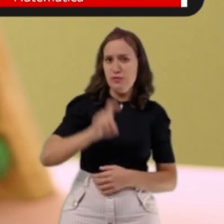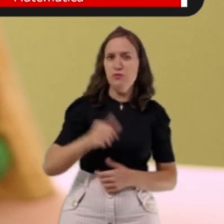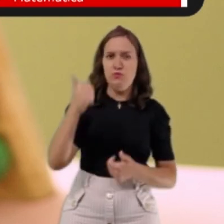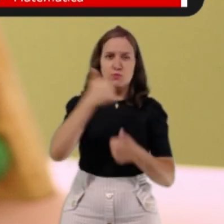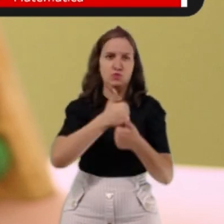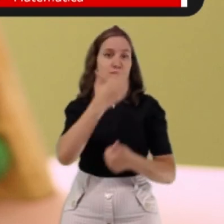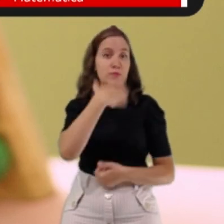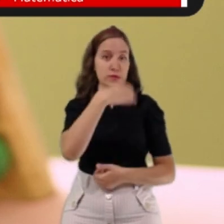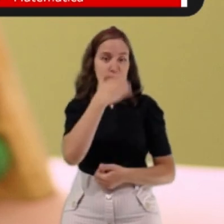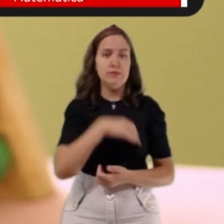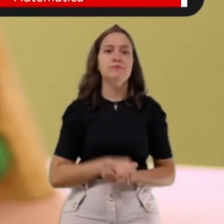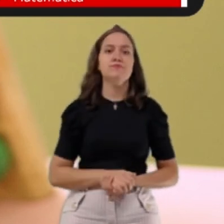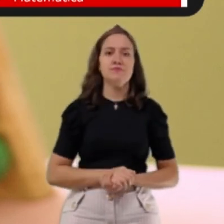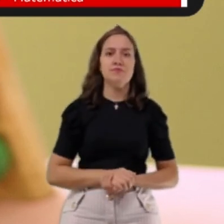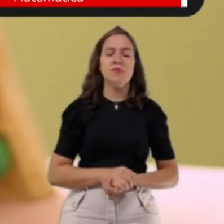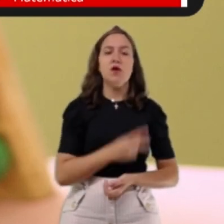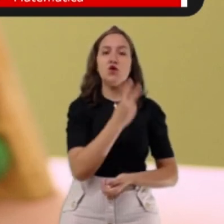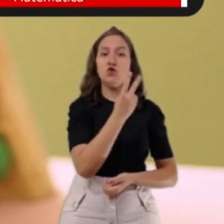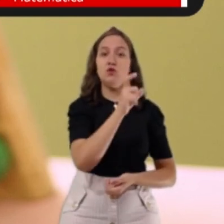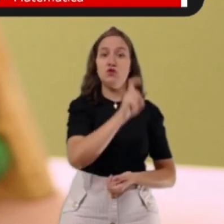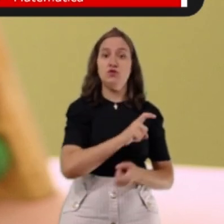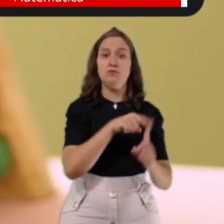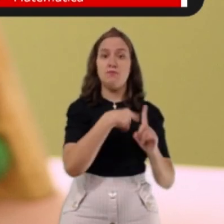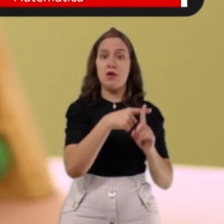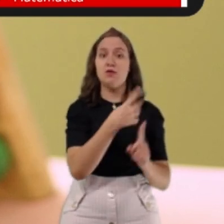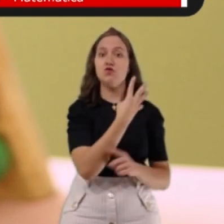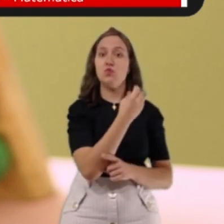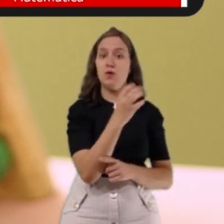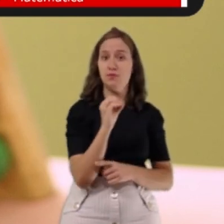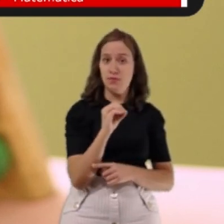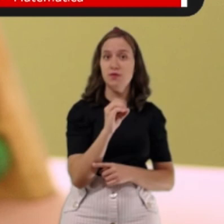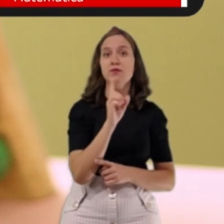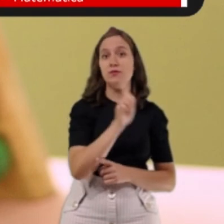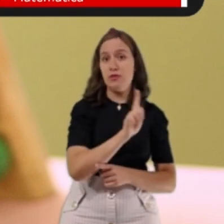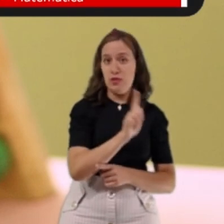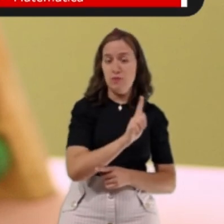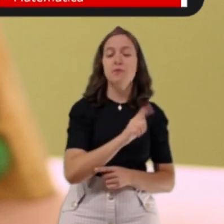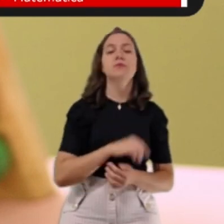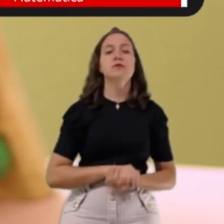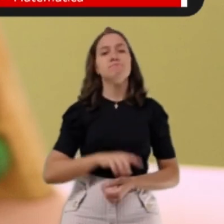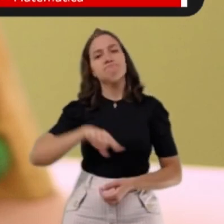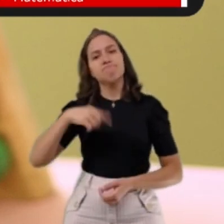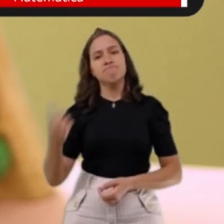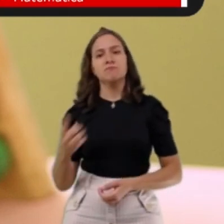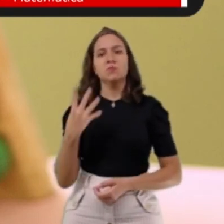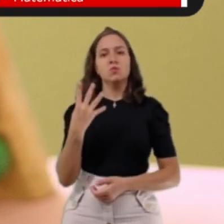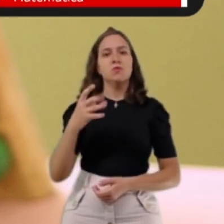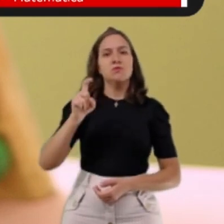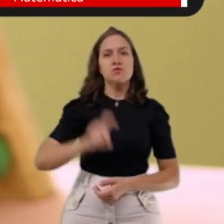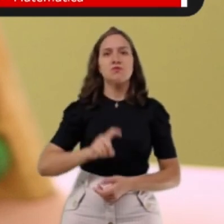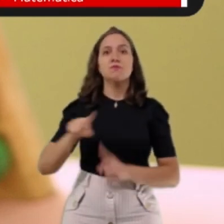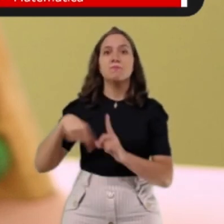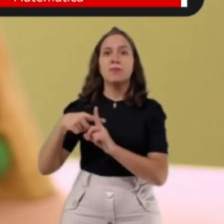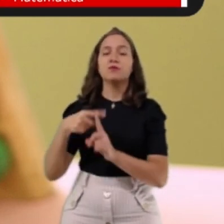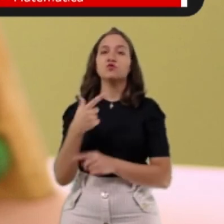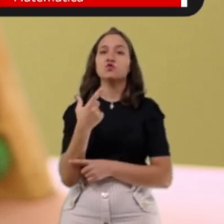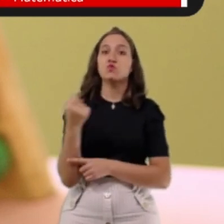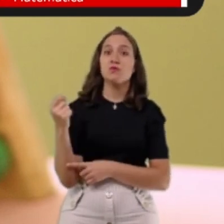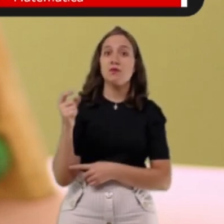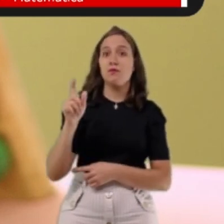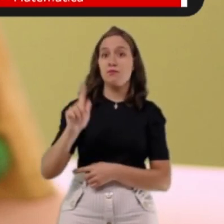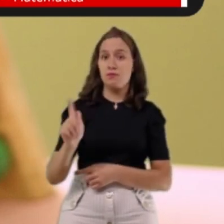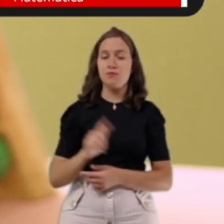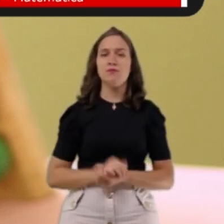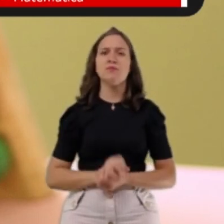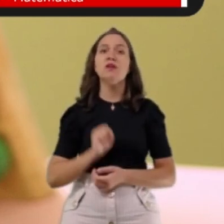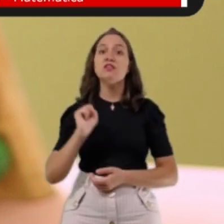mais 400 gramas e do outro lado eu tenho 4x mais 200 gramas se eu tirar